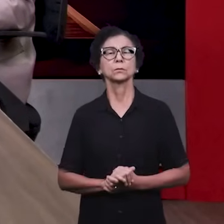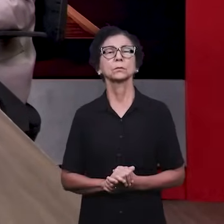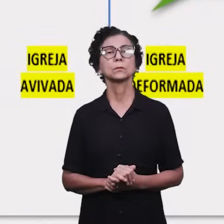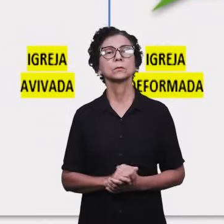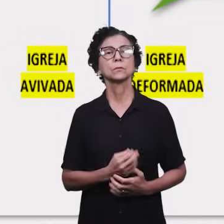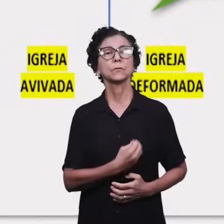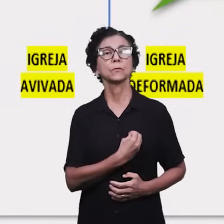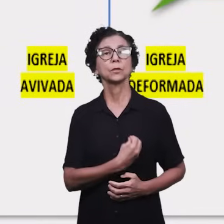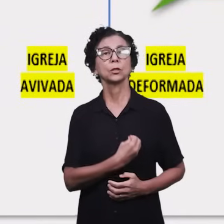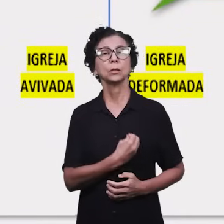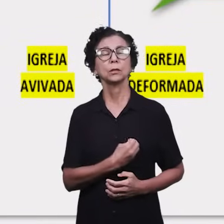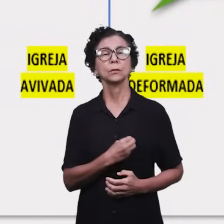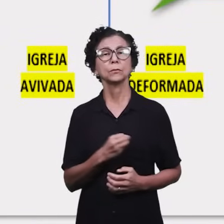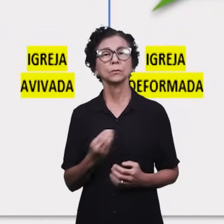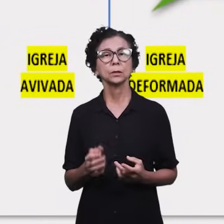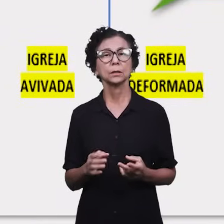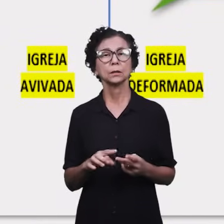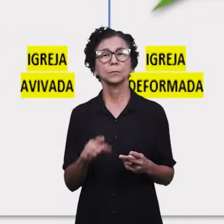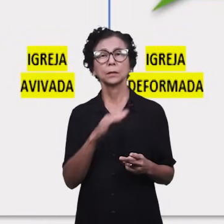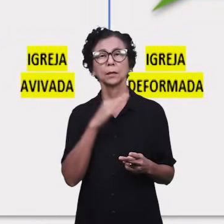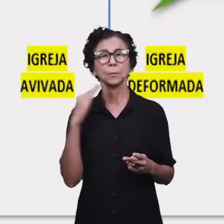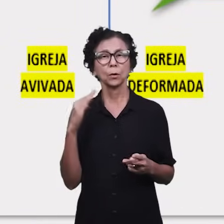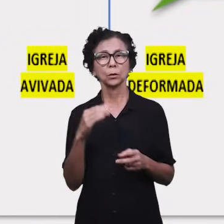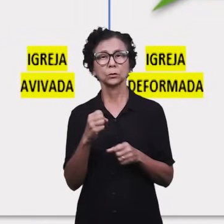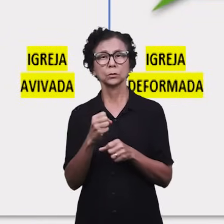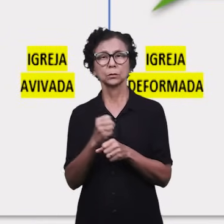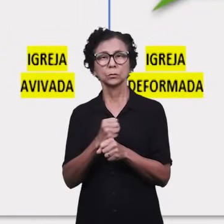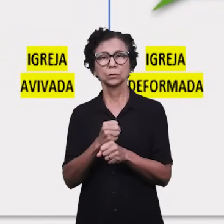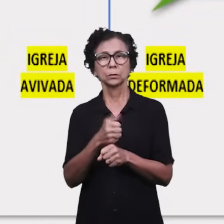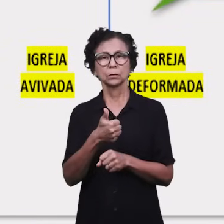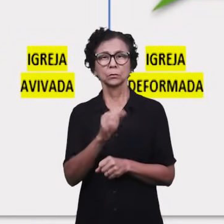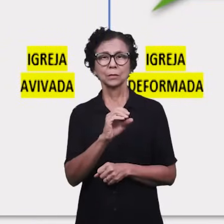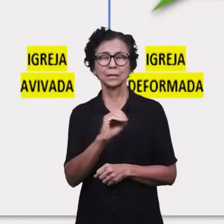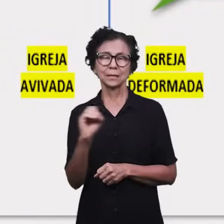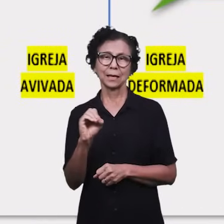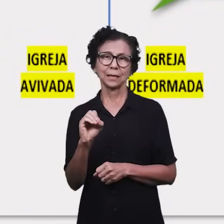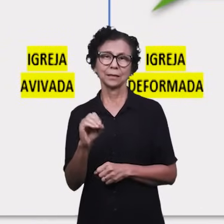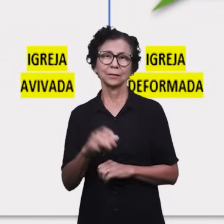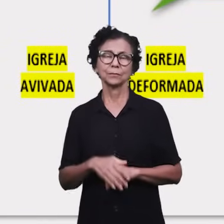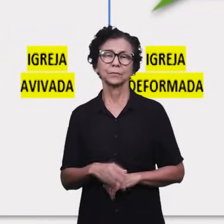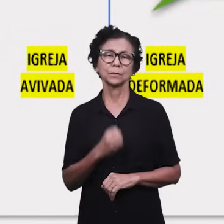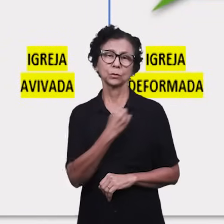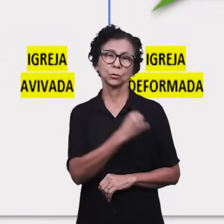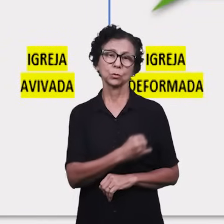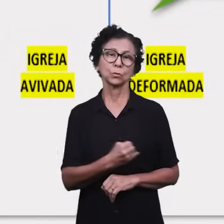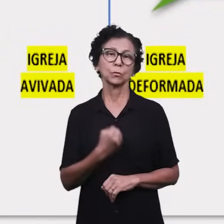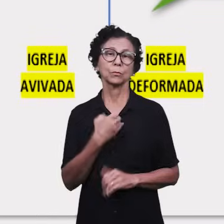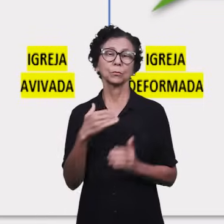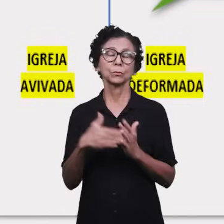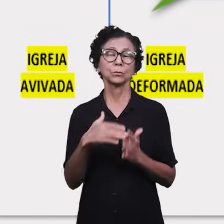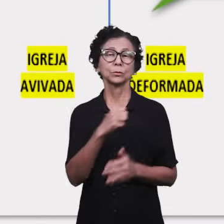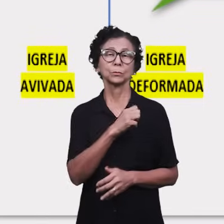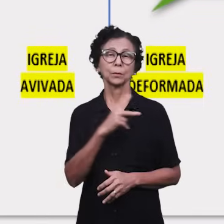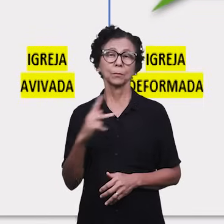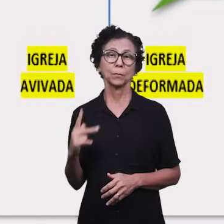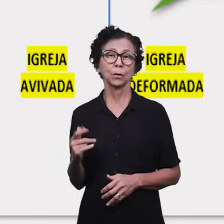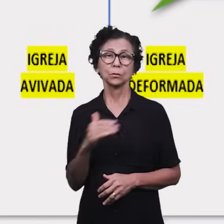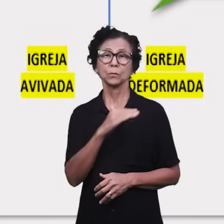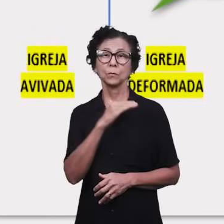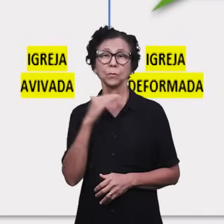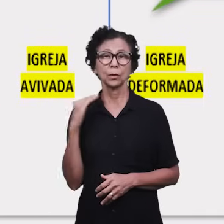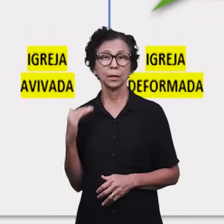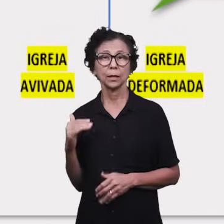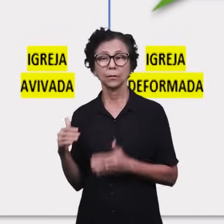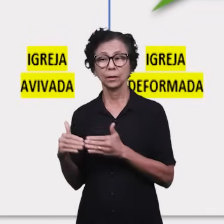estavam presentes. Depois da partida do apóstolo, no ano 100, o apóstolo João veio a falecer, o último apóstolo, né, depois